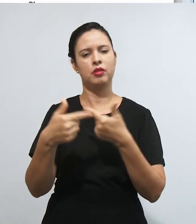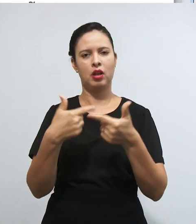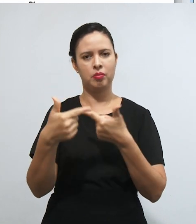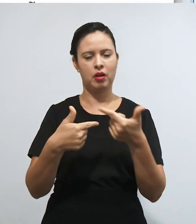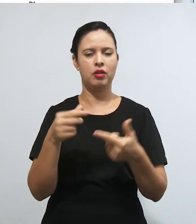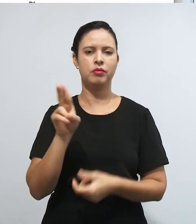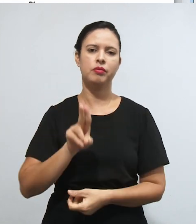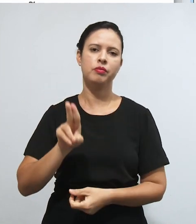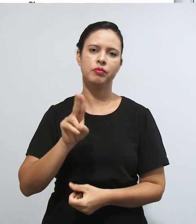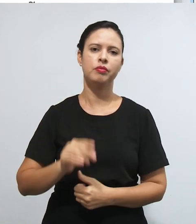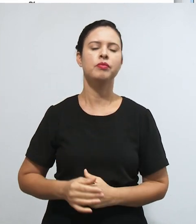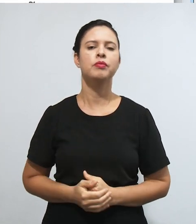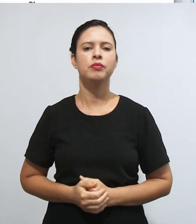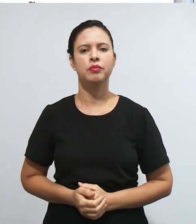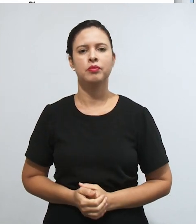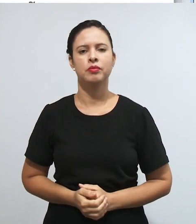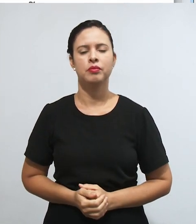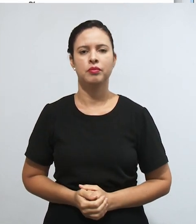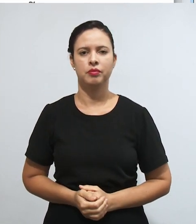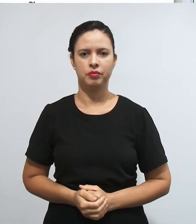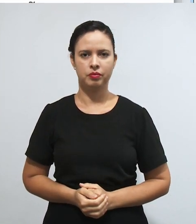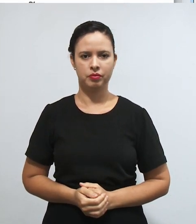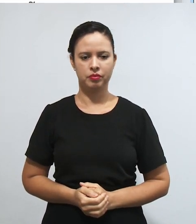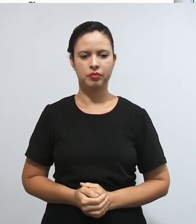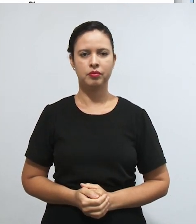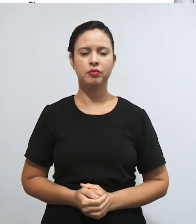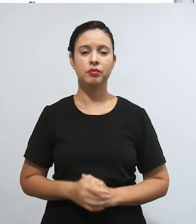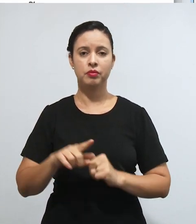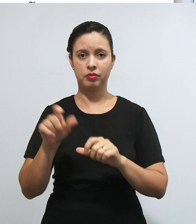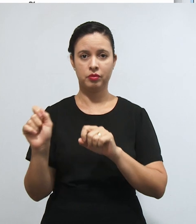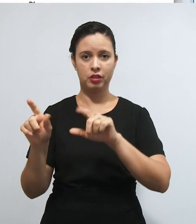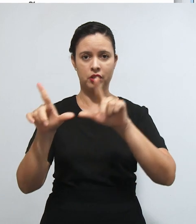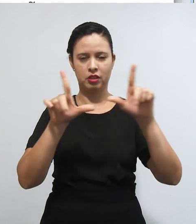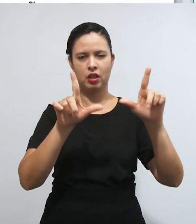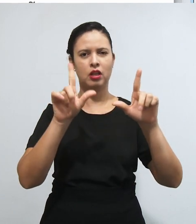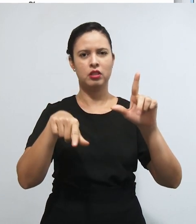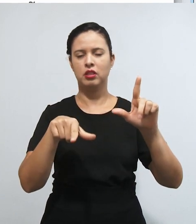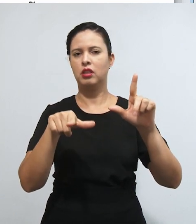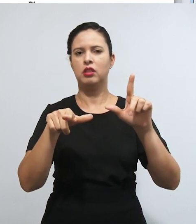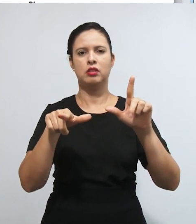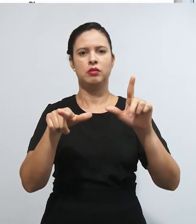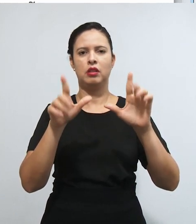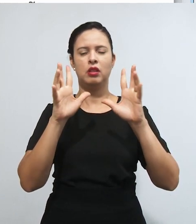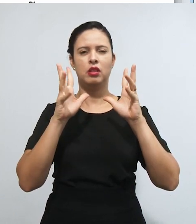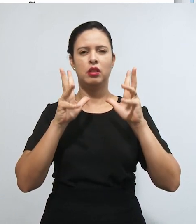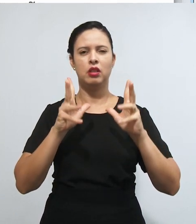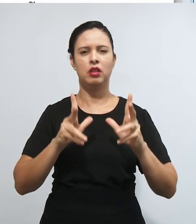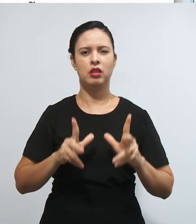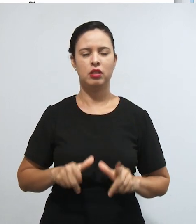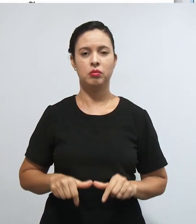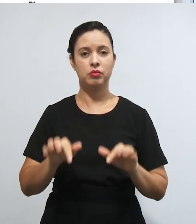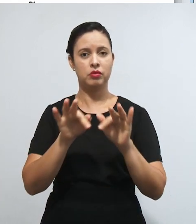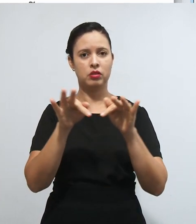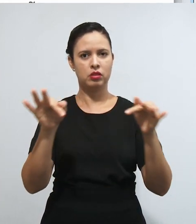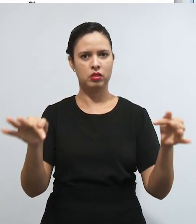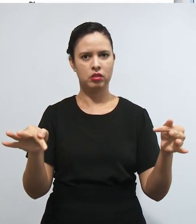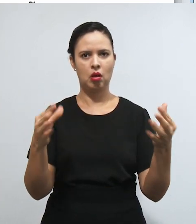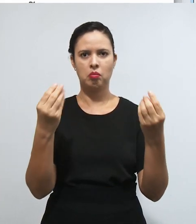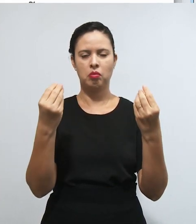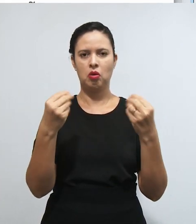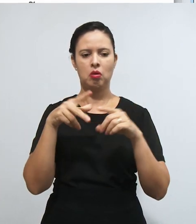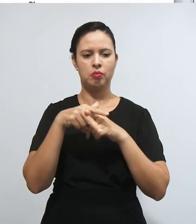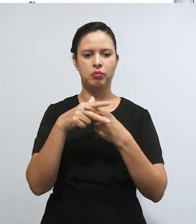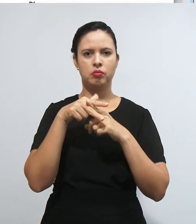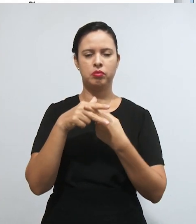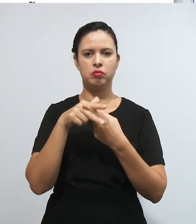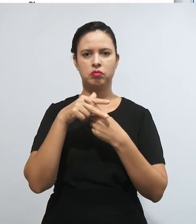vai estar utilizando. Nesse caso aqui, percebo que é um slide bastante clean, bem limpo, não tem muita configuração